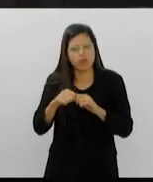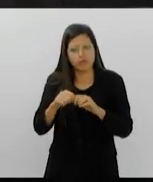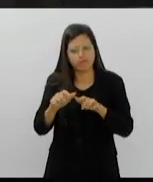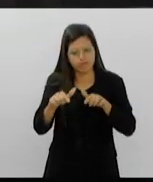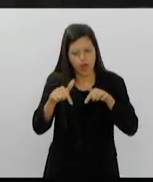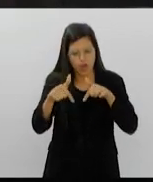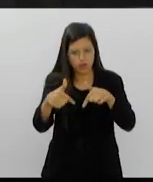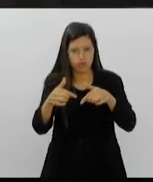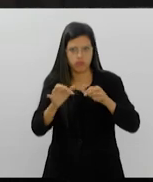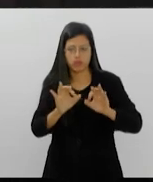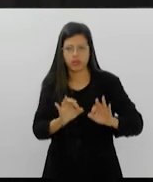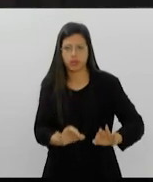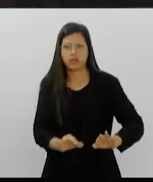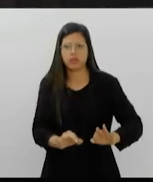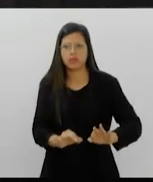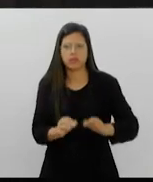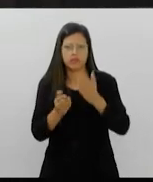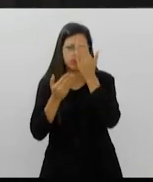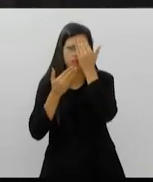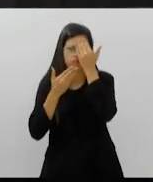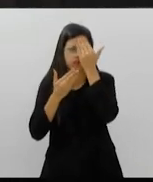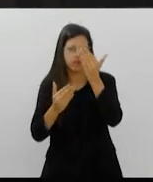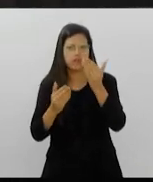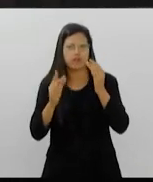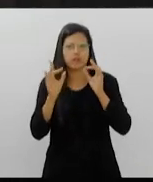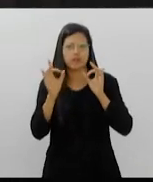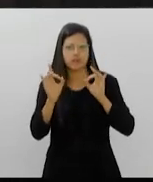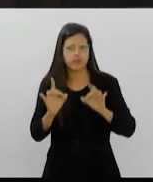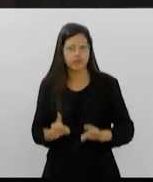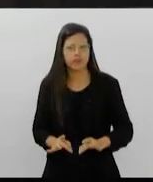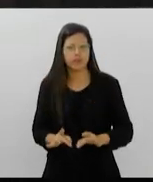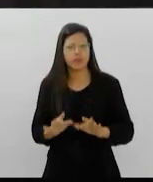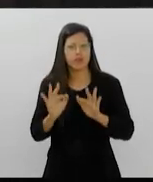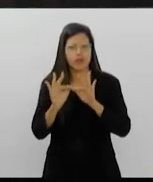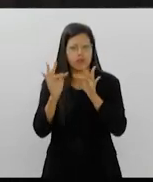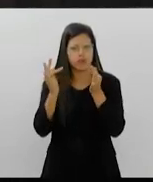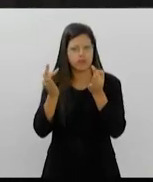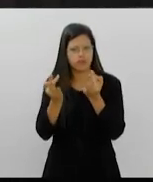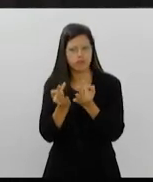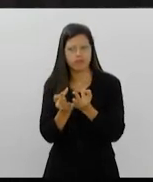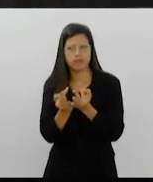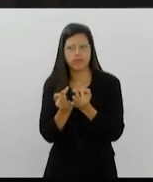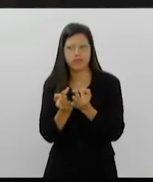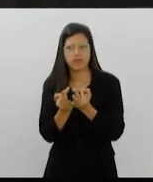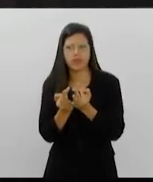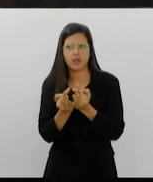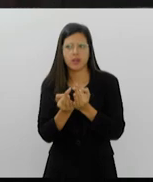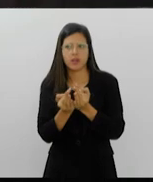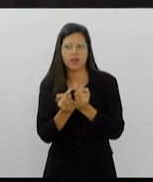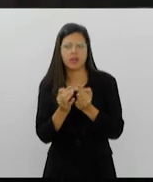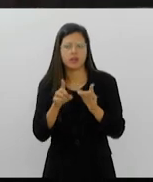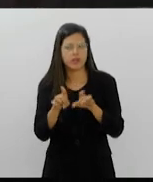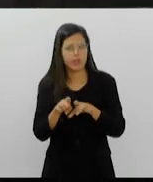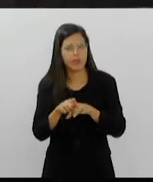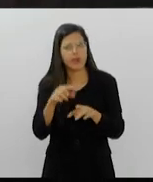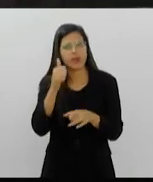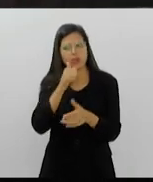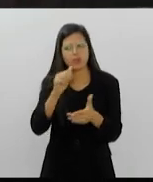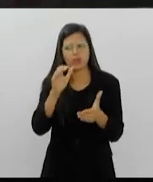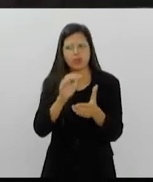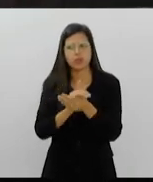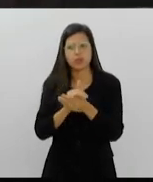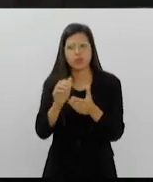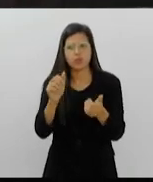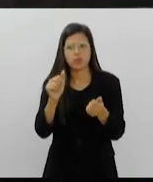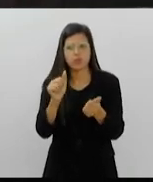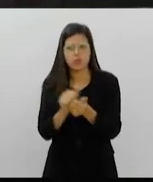E quero fazer um agradecimento muito especial a toda a minha família, em nome da minha esposa, que esteve ao meu lado durante